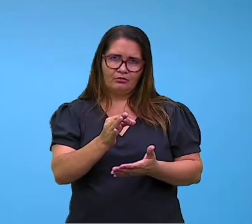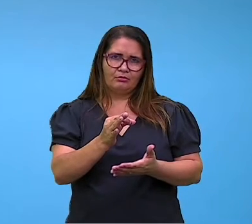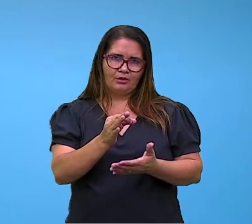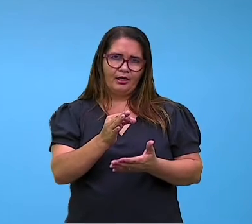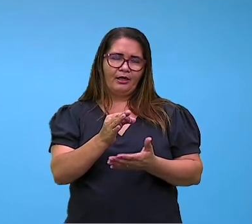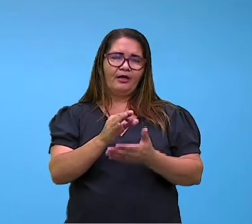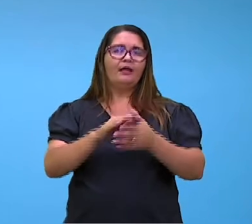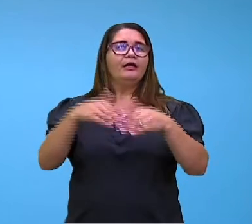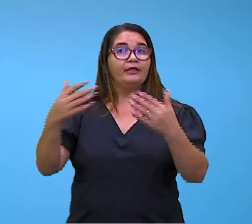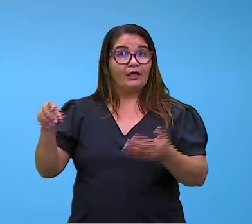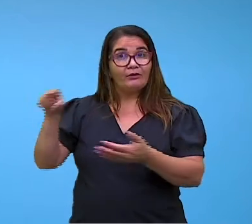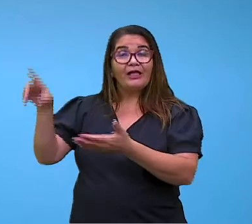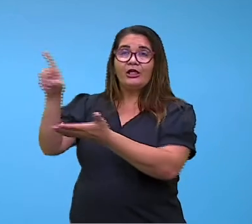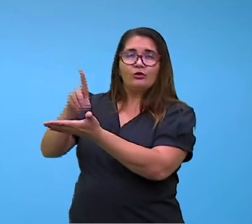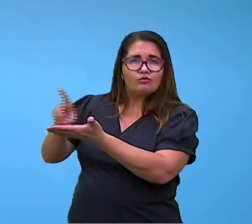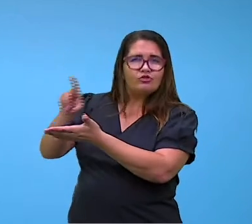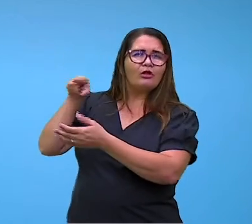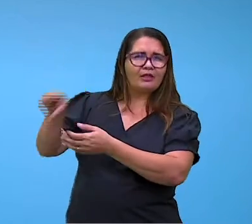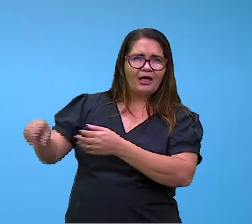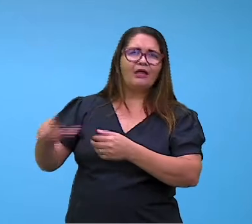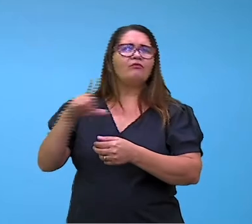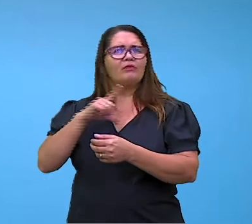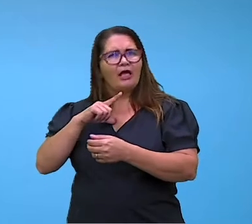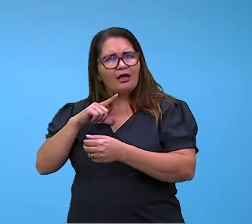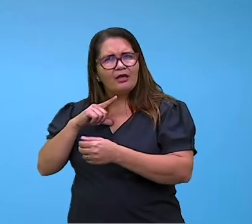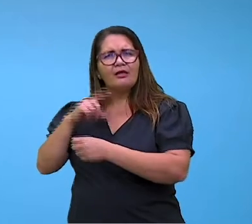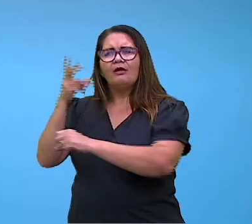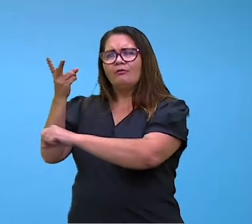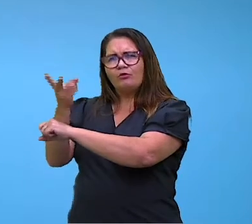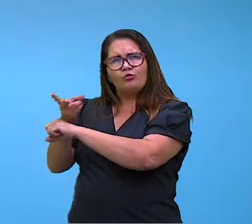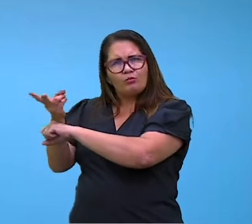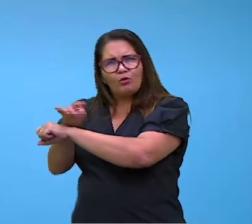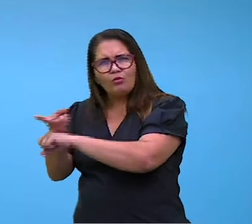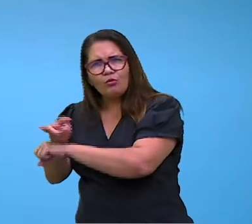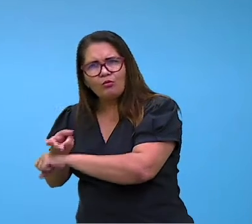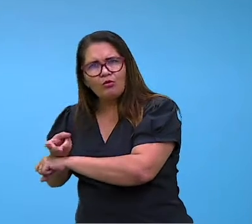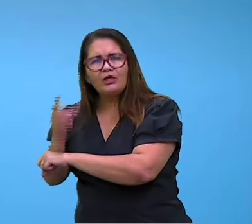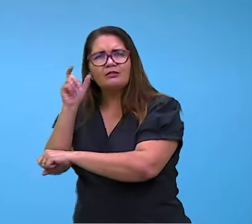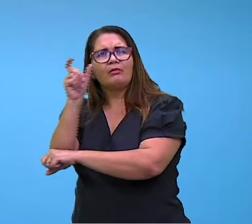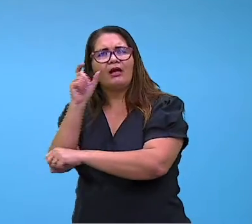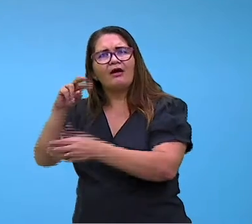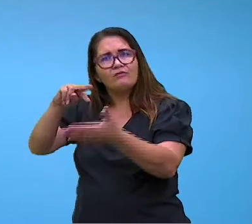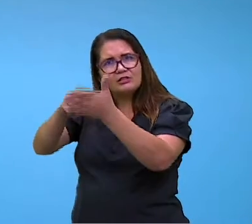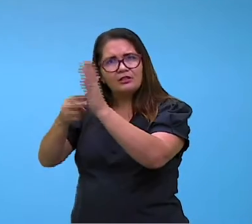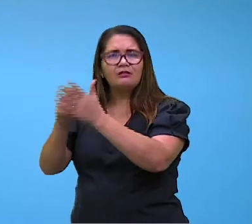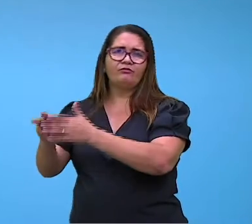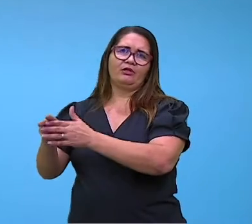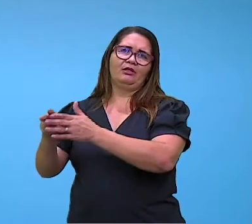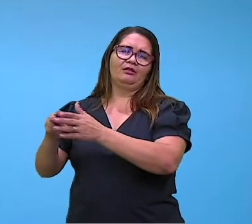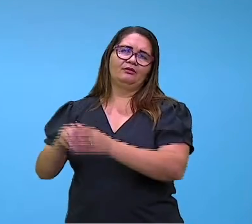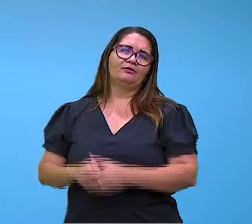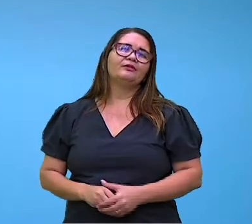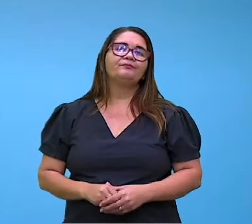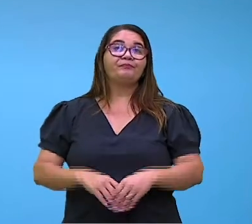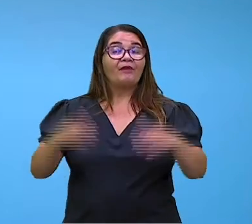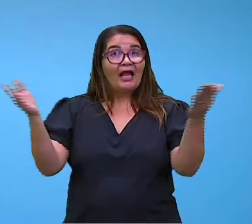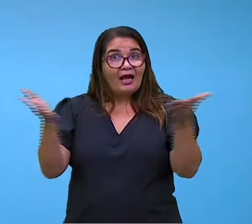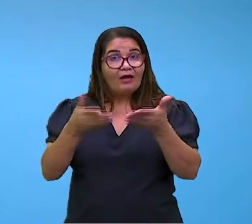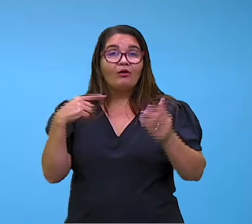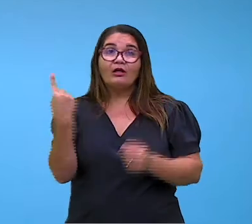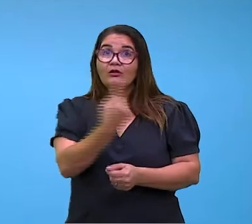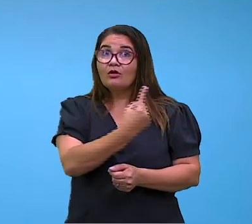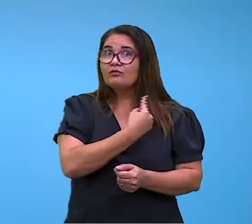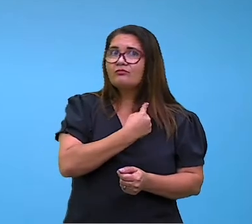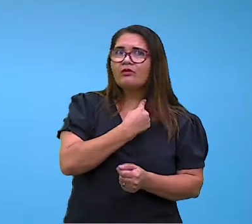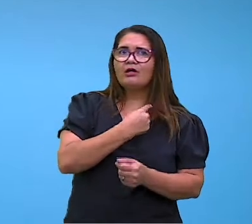aventura. Então, eu mencionei nas outras aulas sobre esse Grammarly E nós vamos agora observar